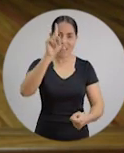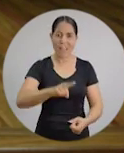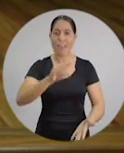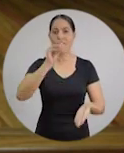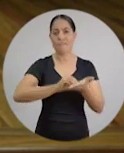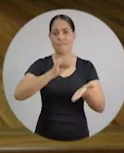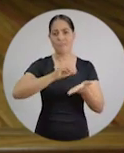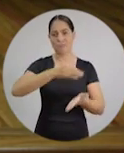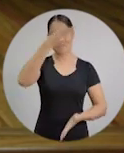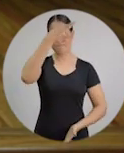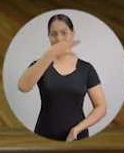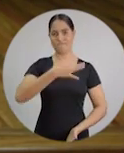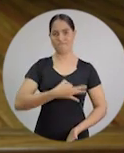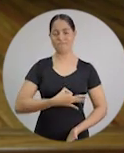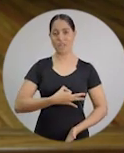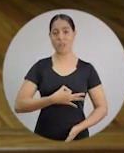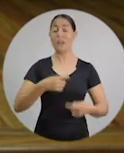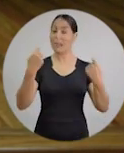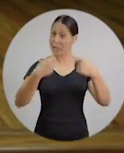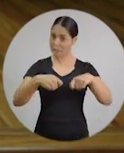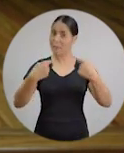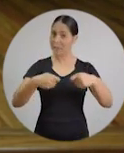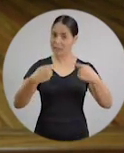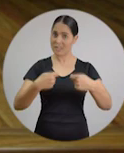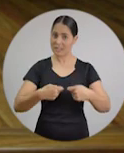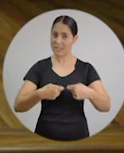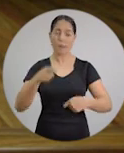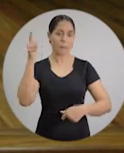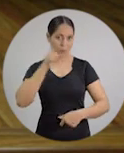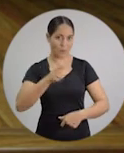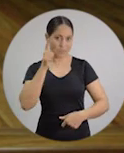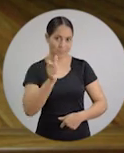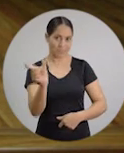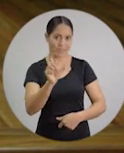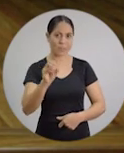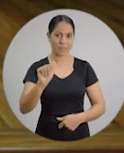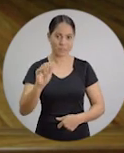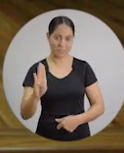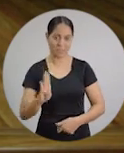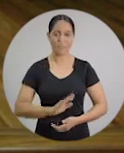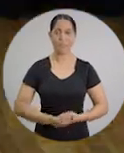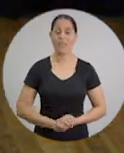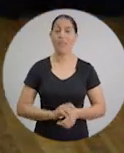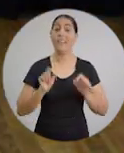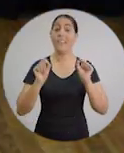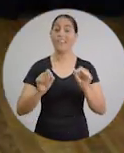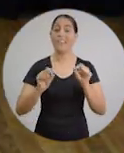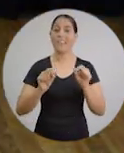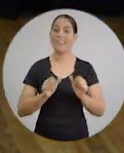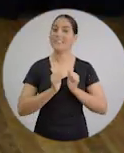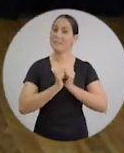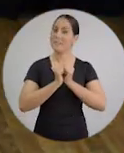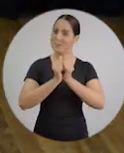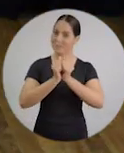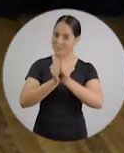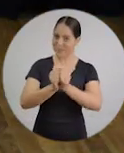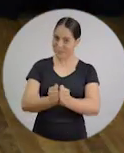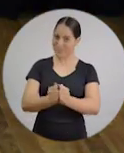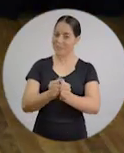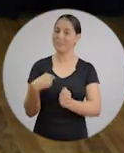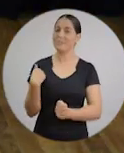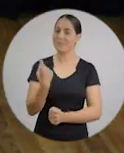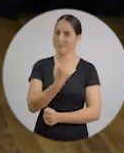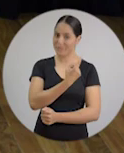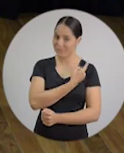característica de ausência de idoneidade moral, o que é necessário para a inscrição nos quadros da OAB. E quem esteve à frente